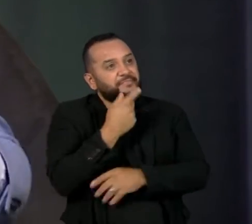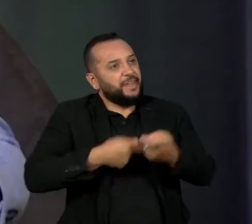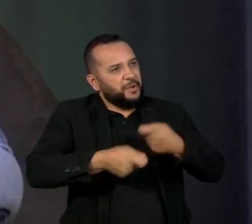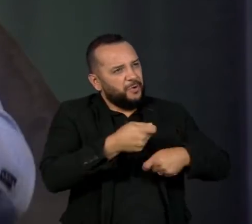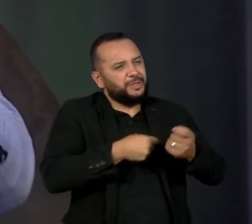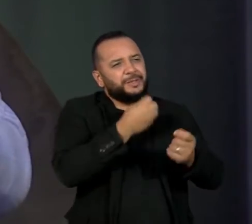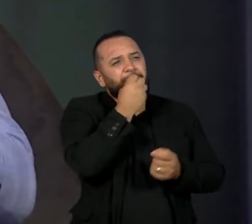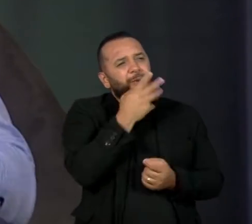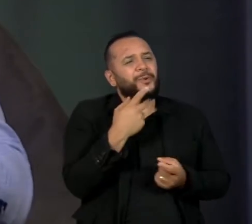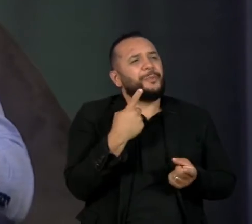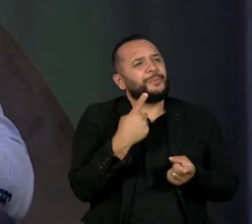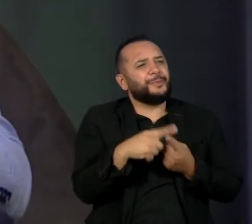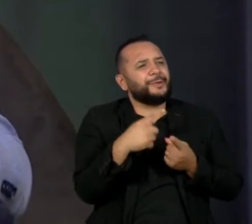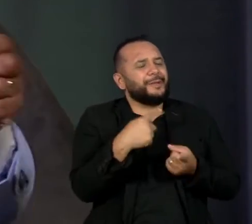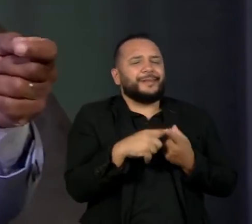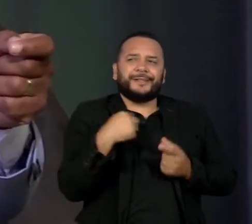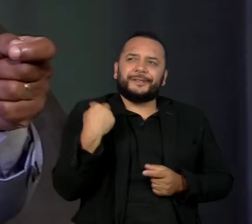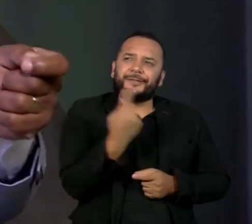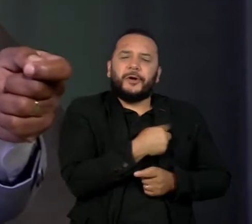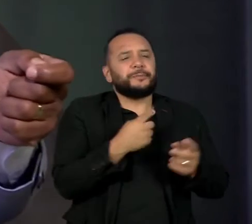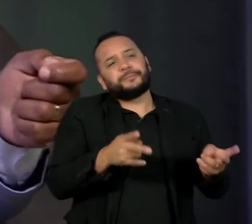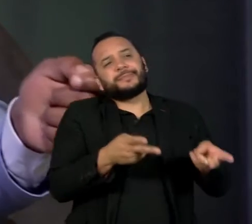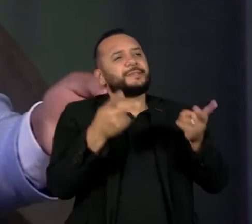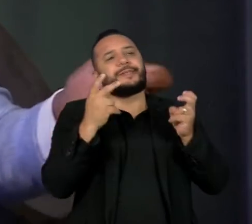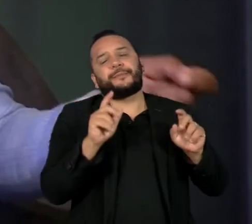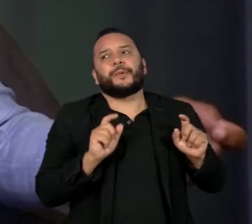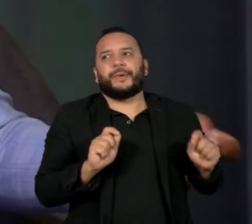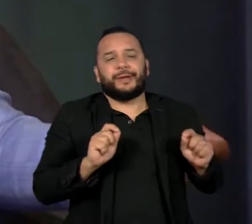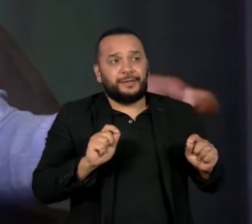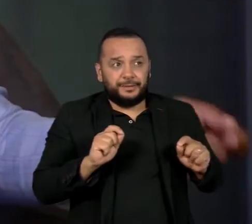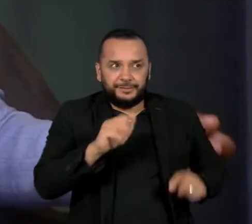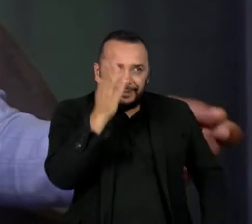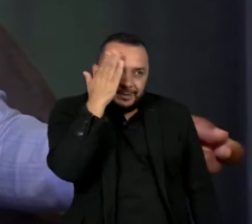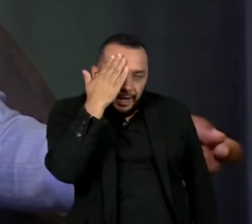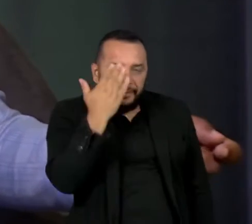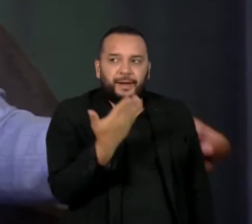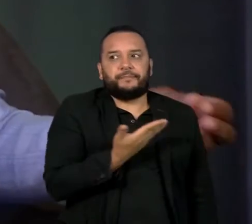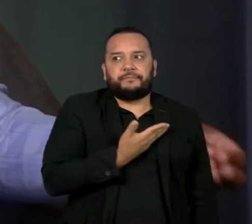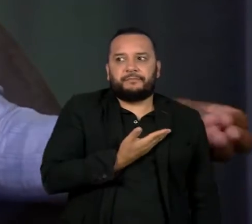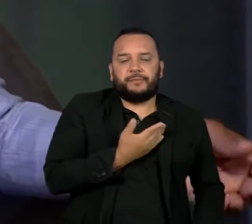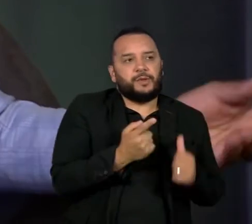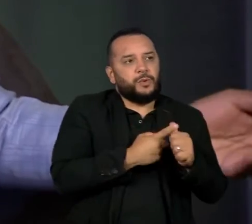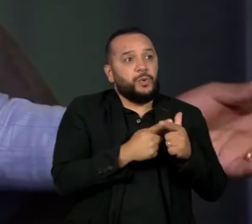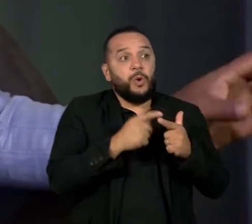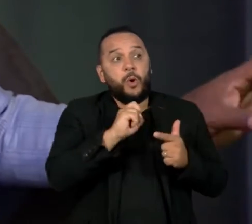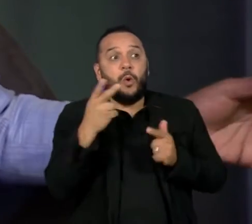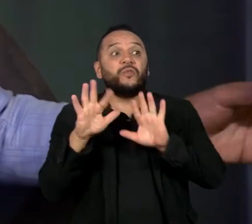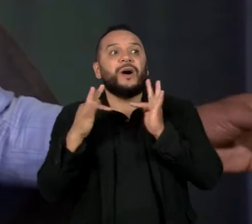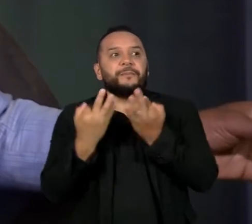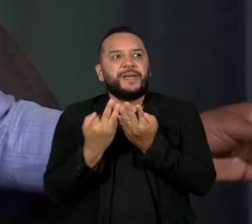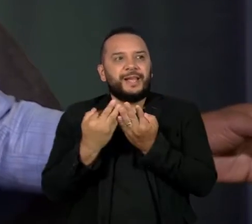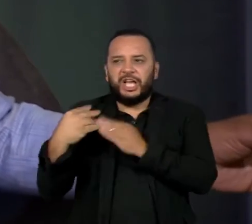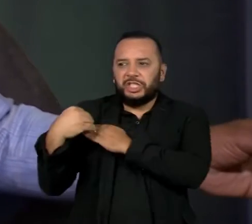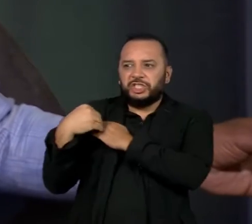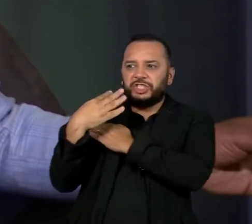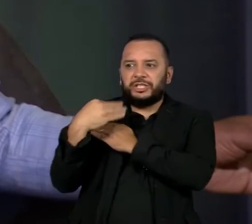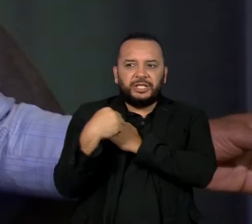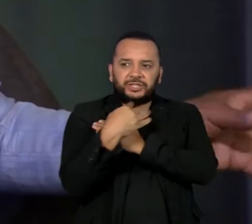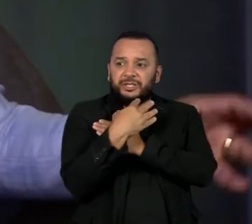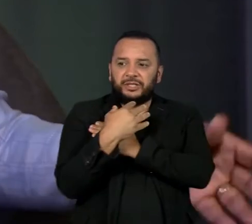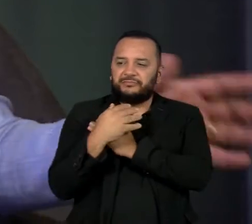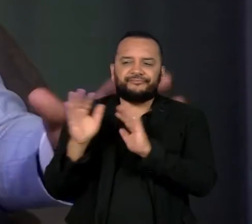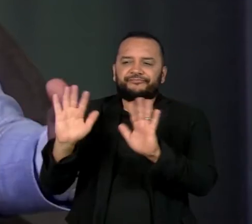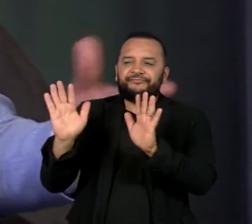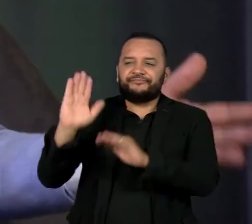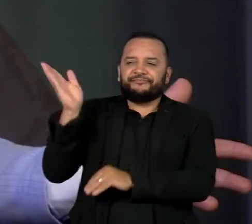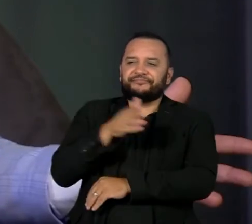grande medida, o que a gente está percebendo é que aquele amigo, aquele parente que antes, né, ajudava na decisão de compra, agora